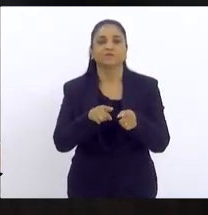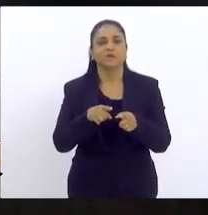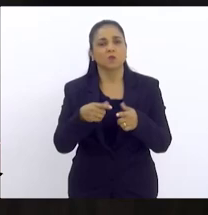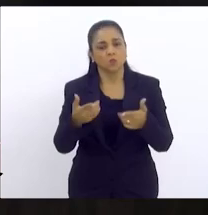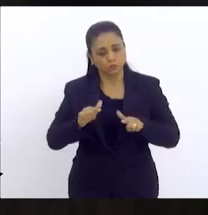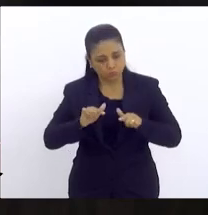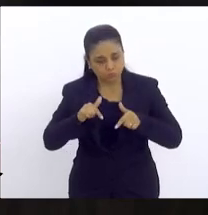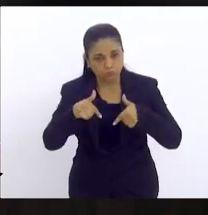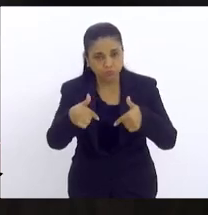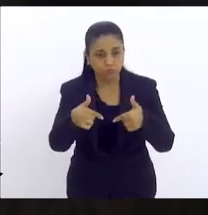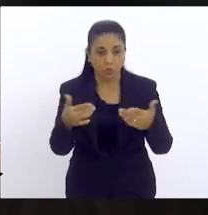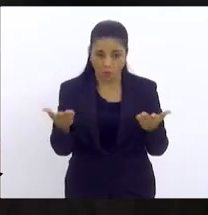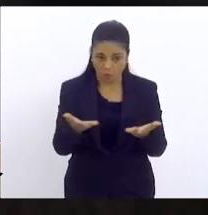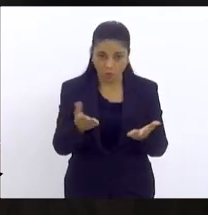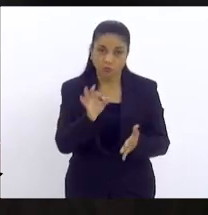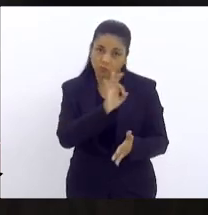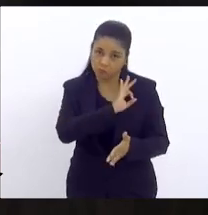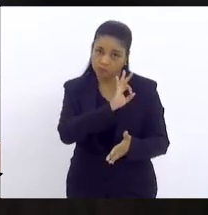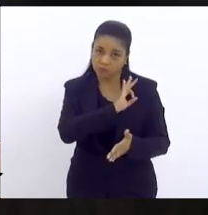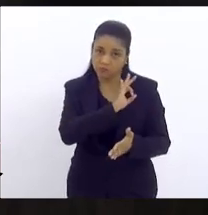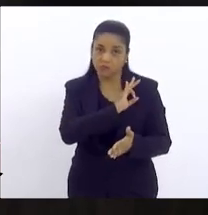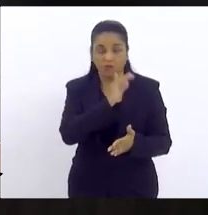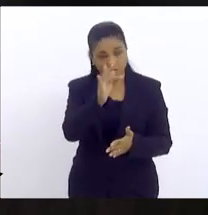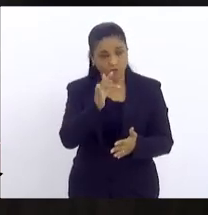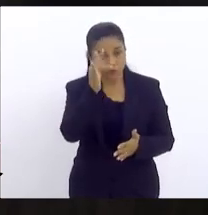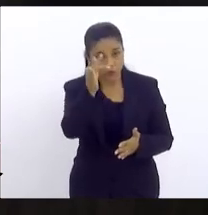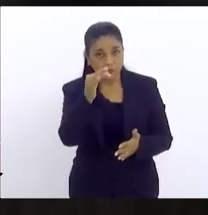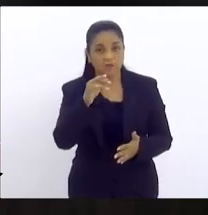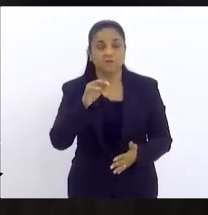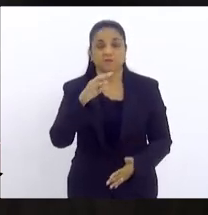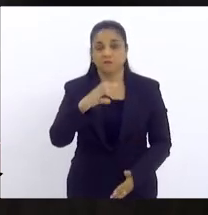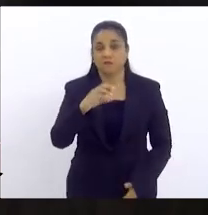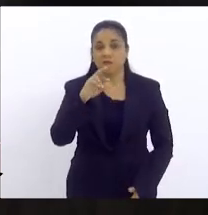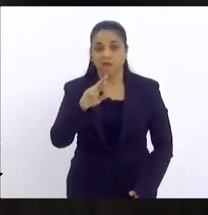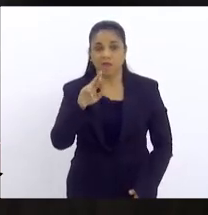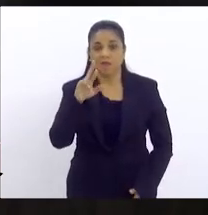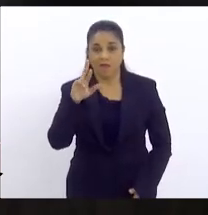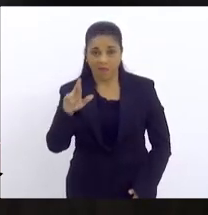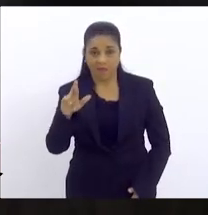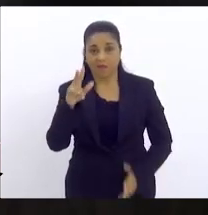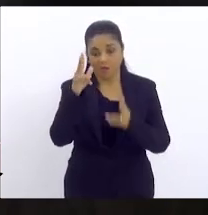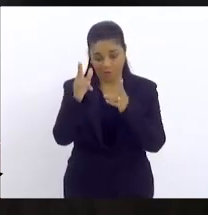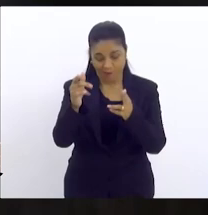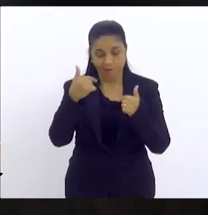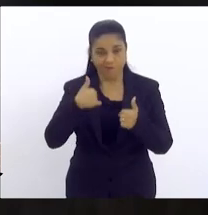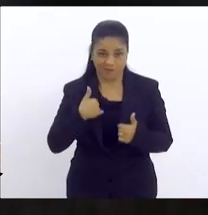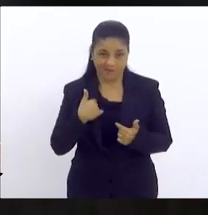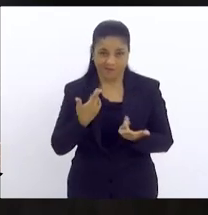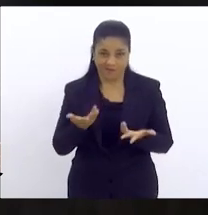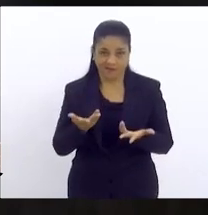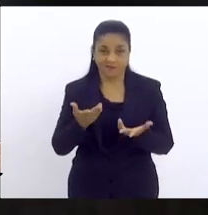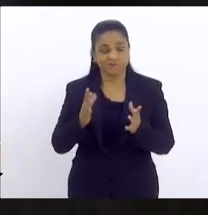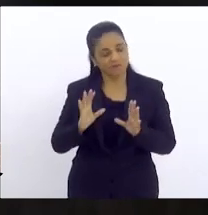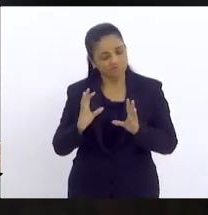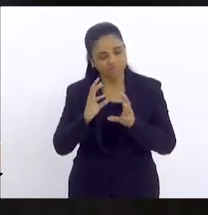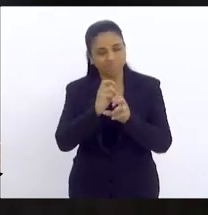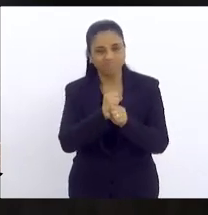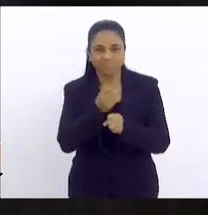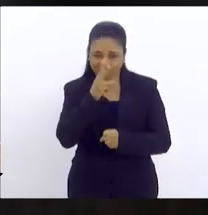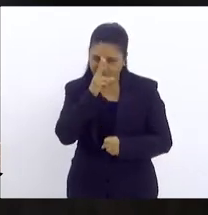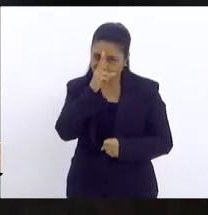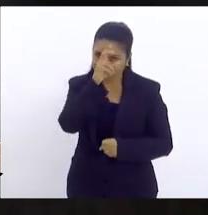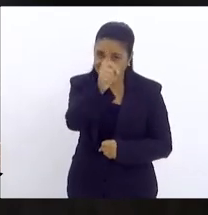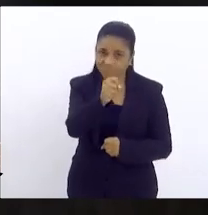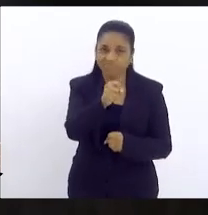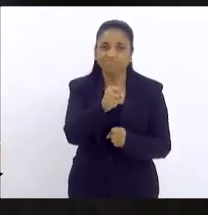mas futuramente vão CRF como eu então nós vamos estar aqui unindo força para que possamos realmente estarmos mudando